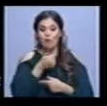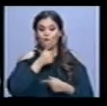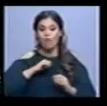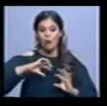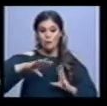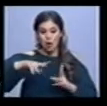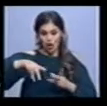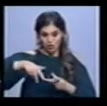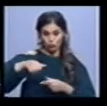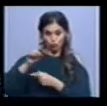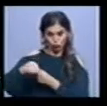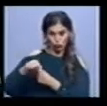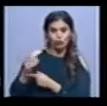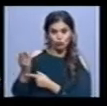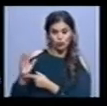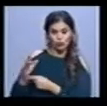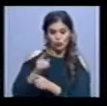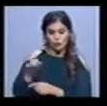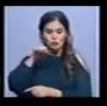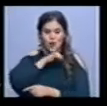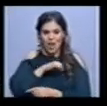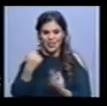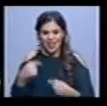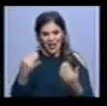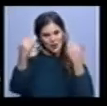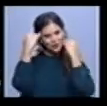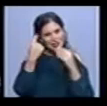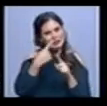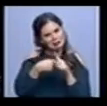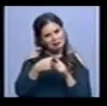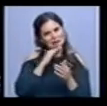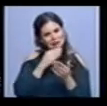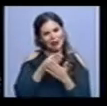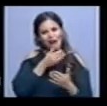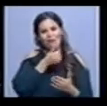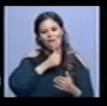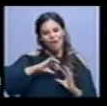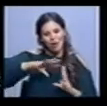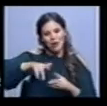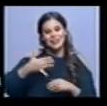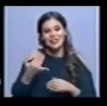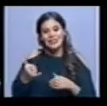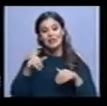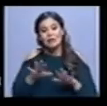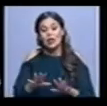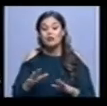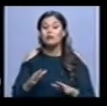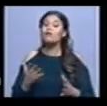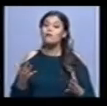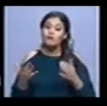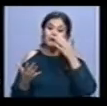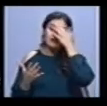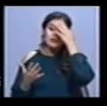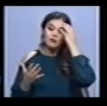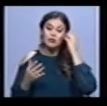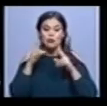Marte, por exemplo, nós por acaso vamos ter notícias muito interessantes de Marte a seguir, mas de qualquer forma, detectar em